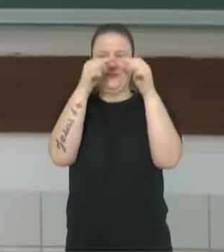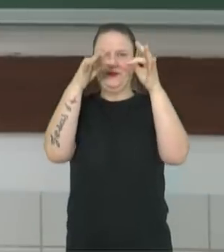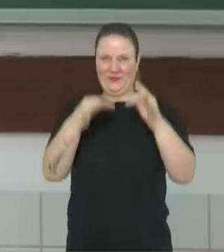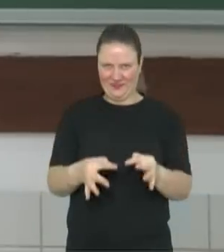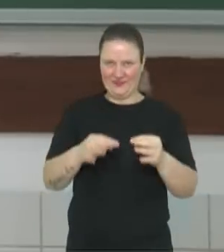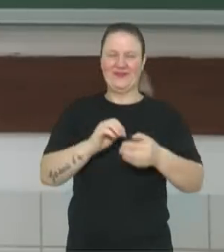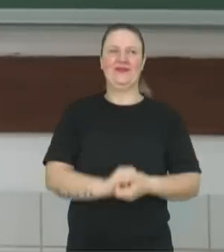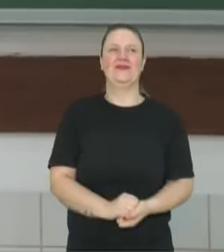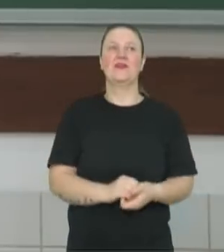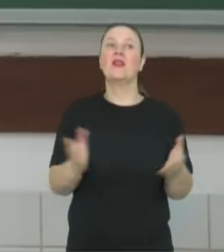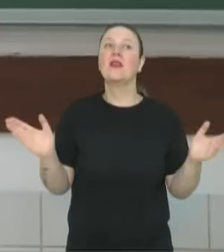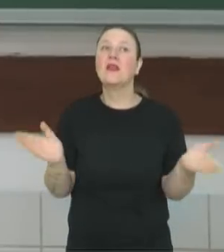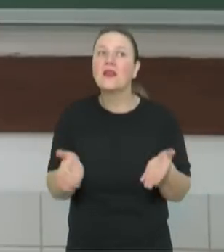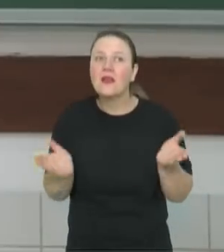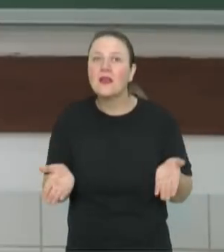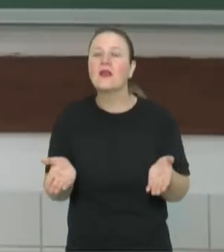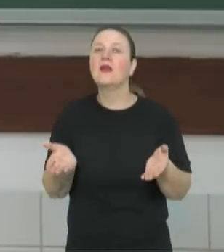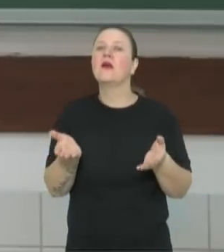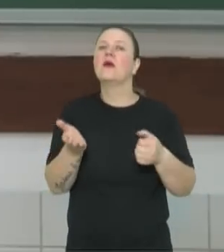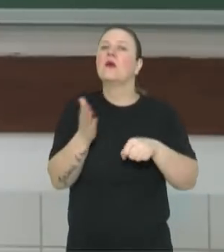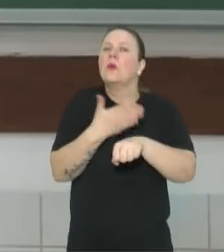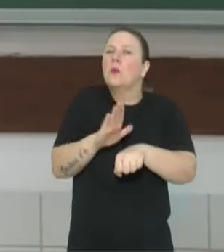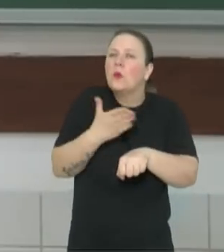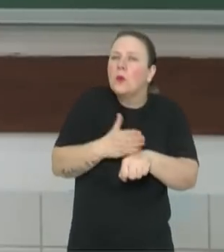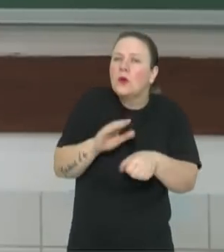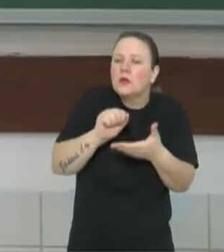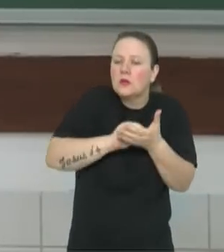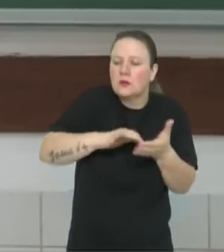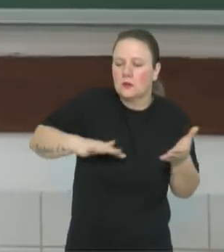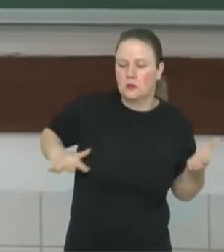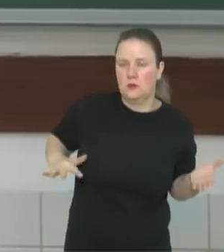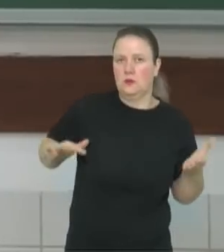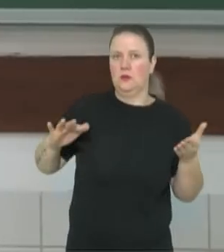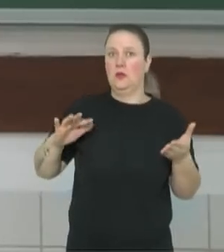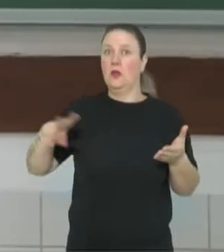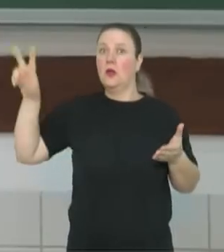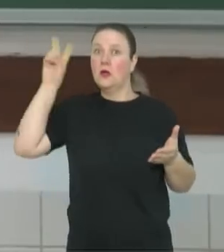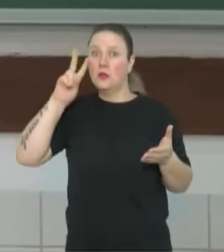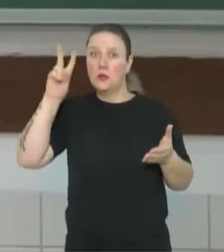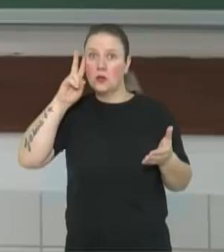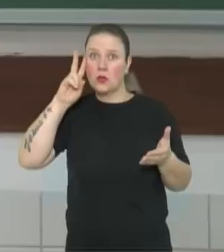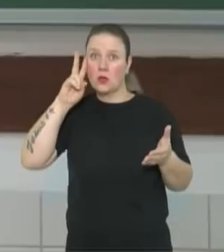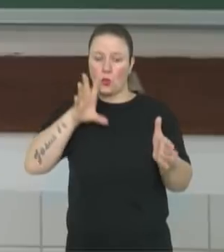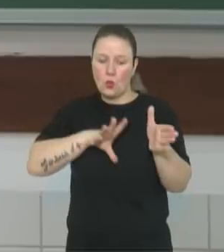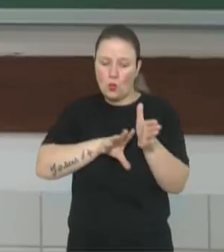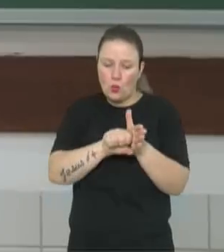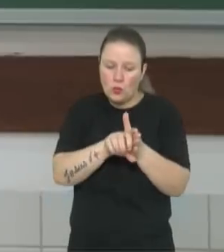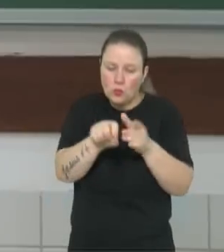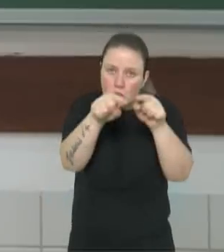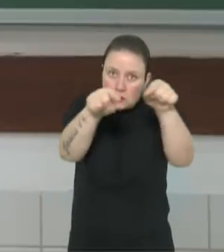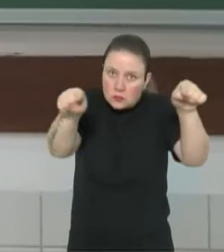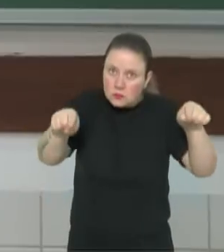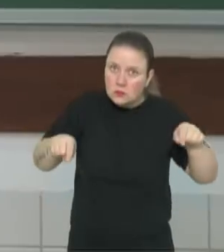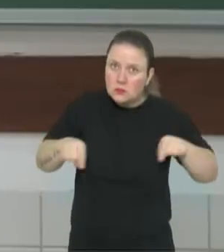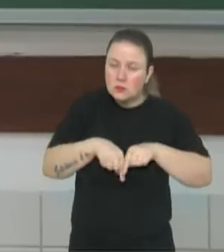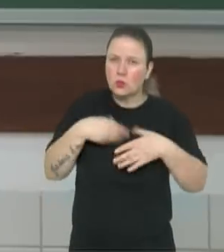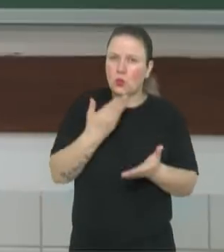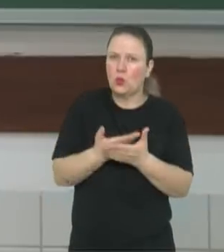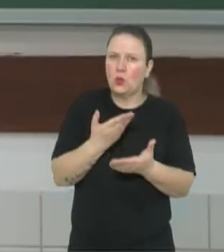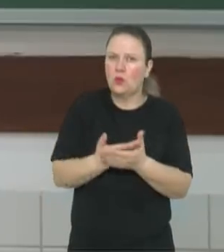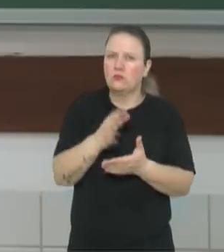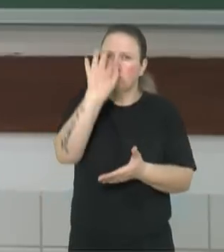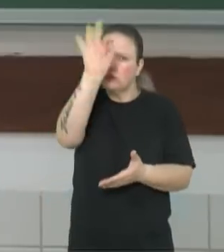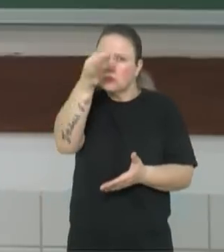Então, agora o que você vai fazer? Você vai fazer a atividade da aula, não esquece, registra a sua presença, faz tudo